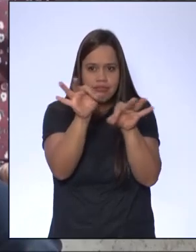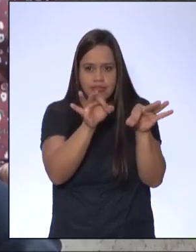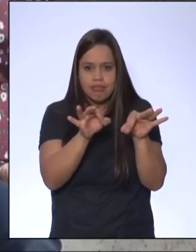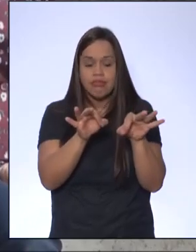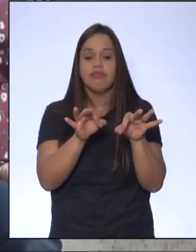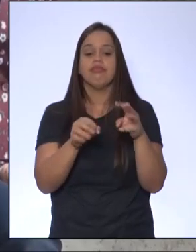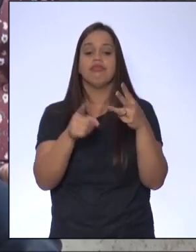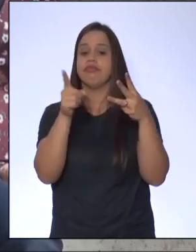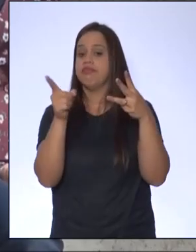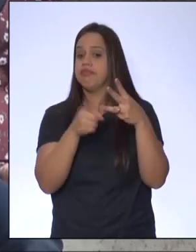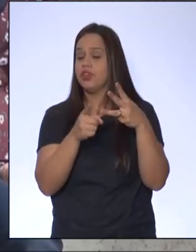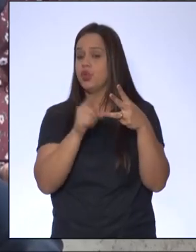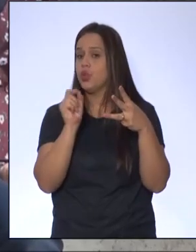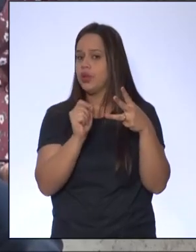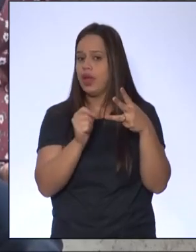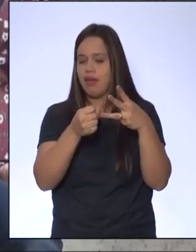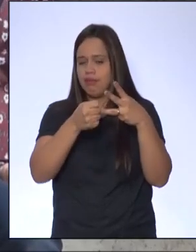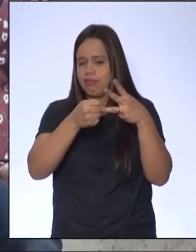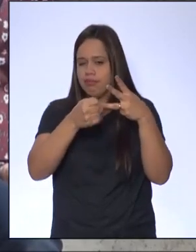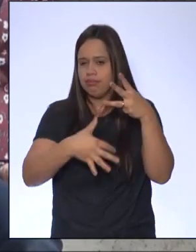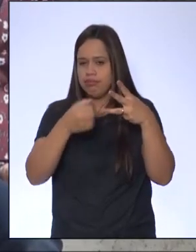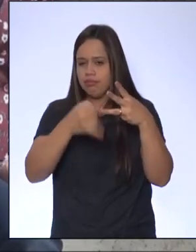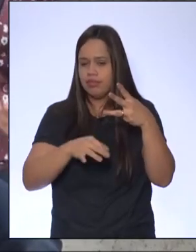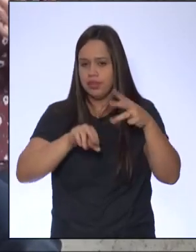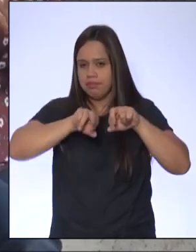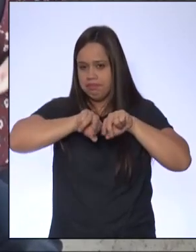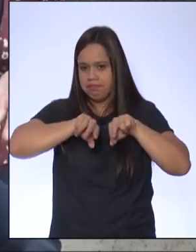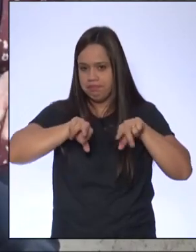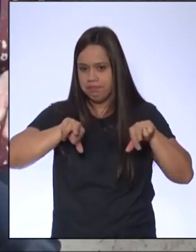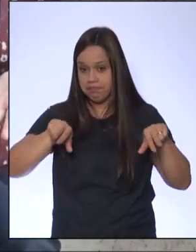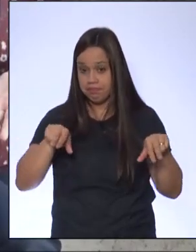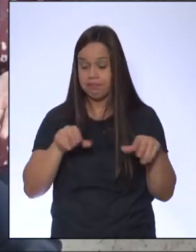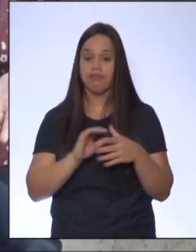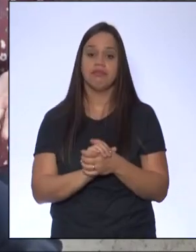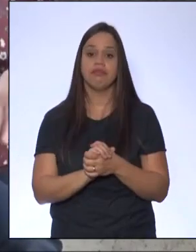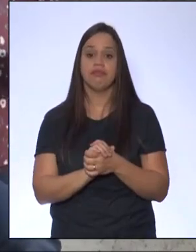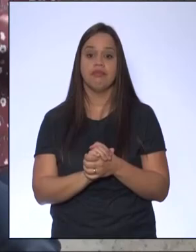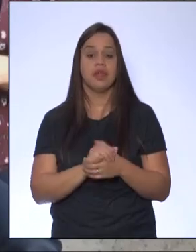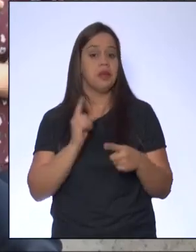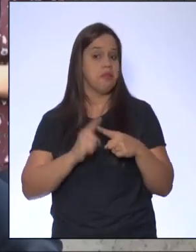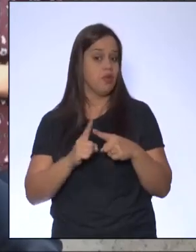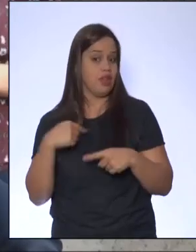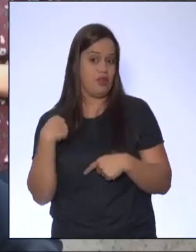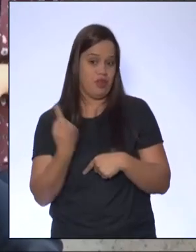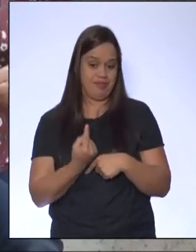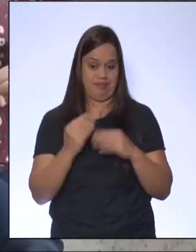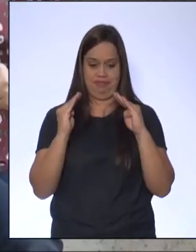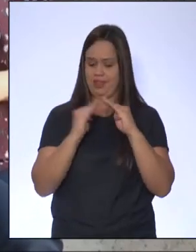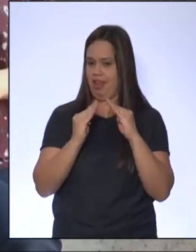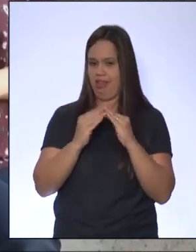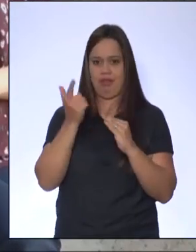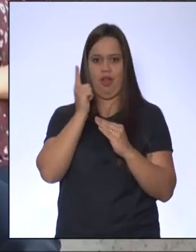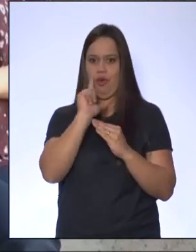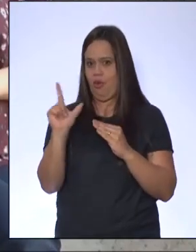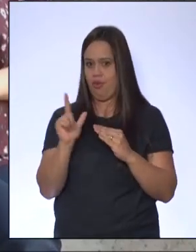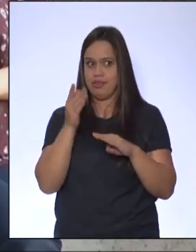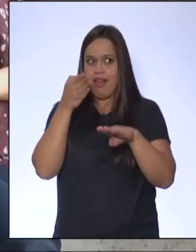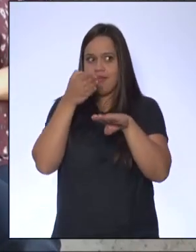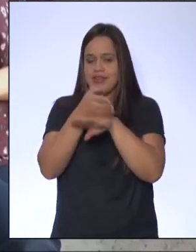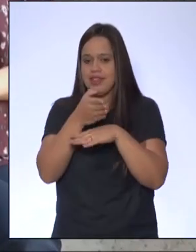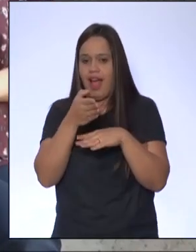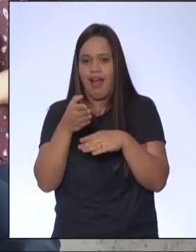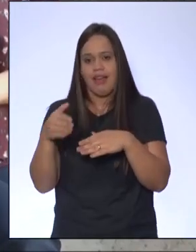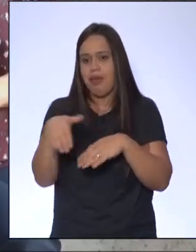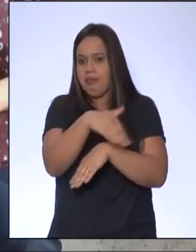E terceiro, descrever os seus elementos. Como nós estamos em casa e não dá para a gente sair agora para olhar uma